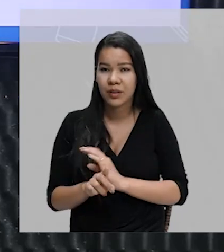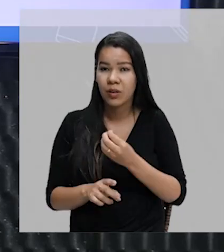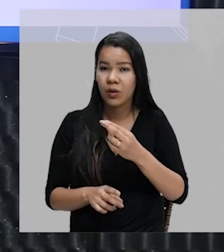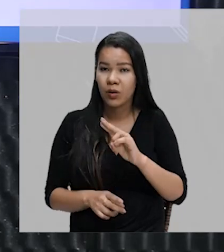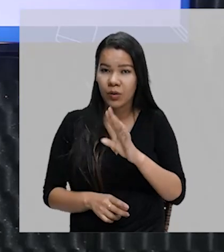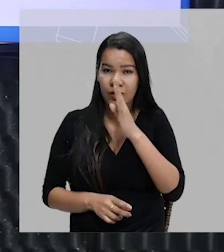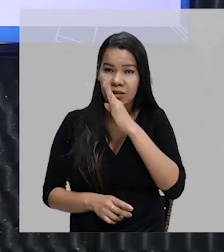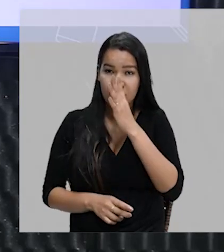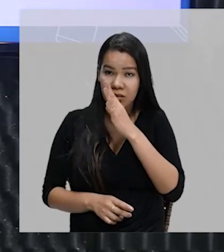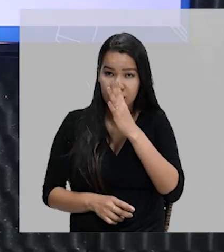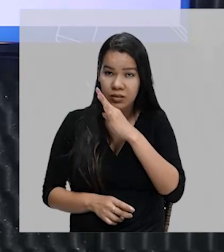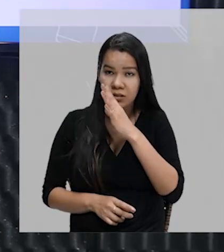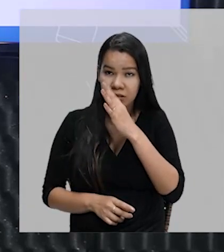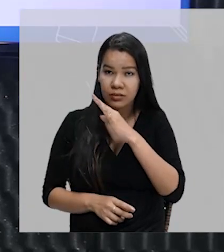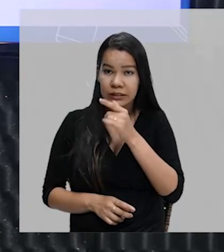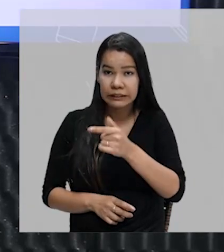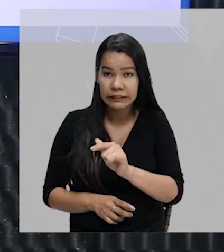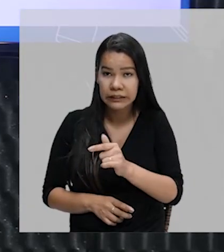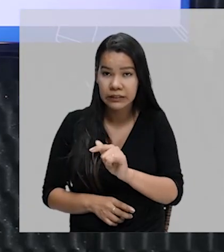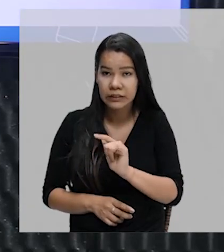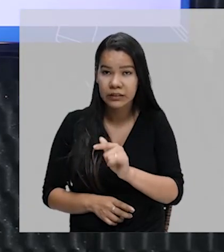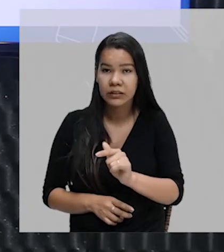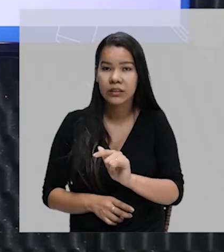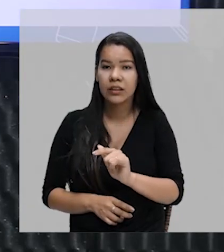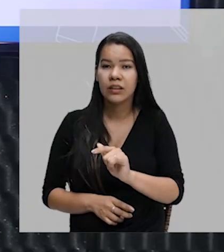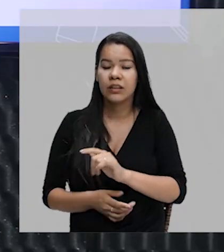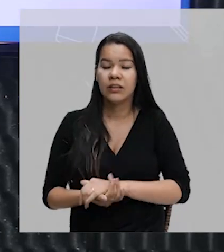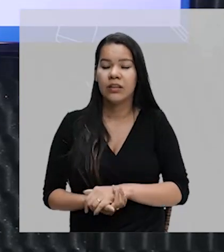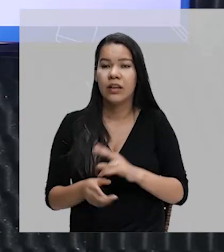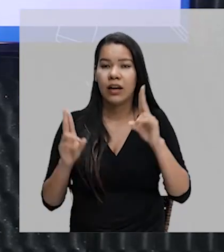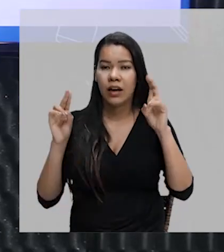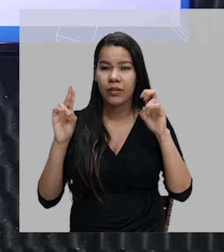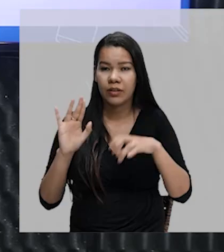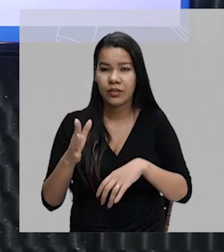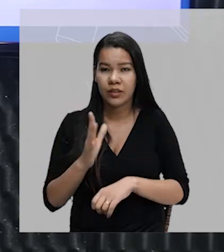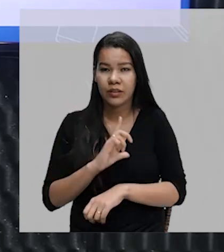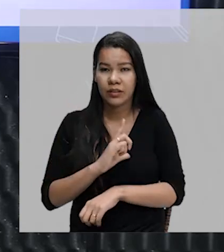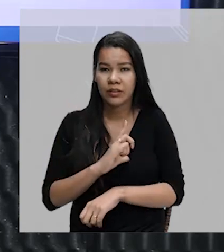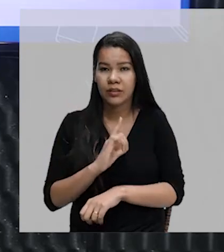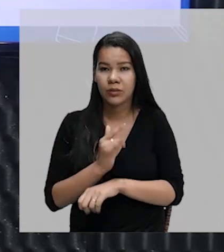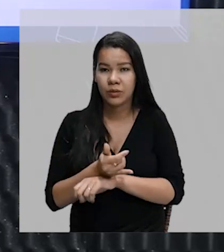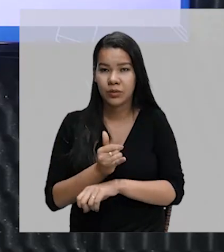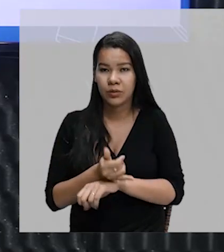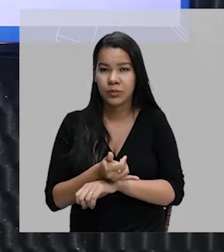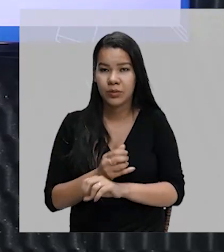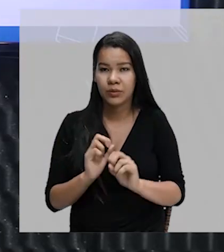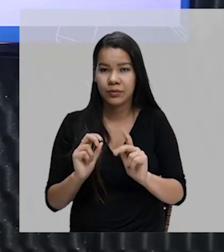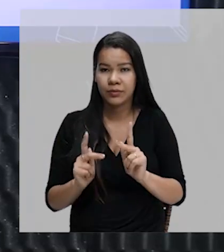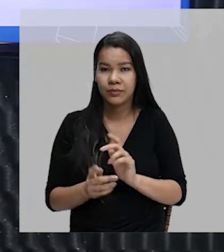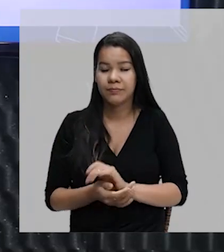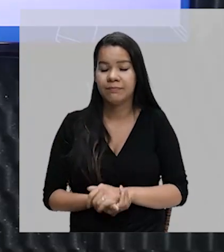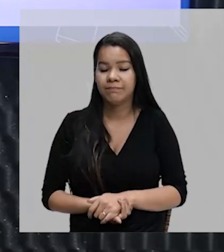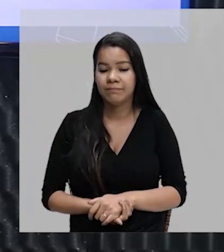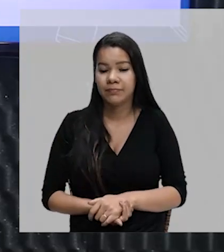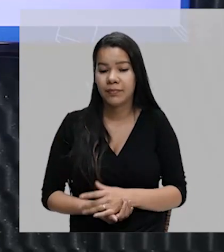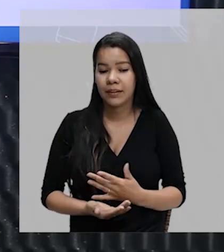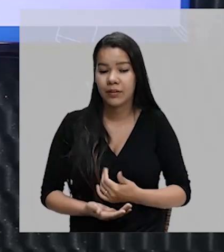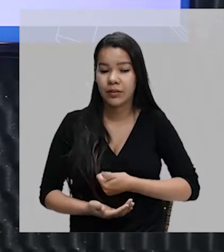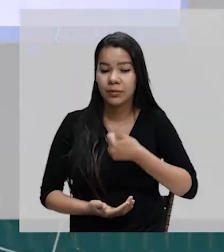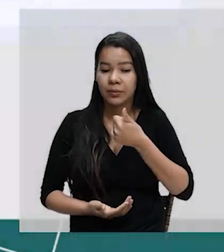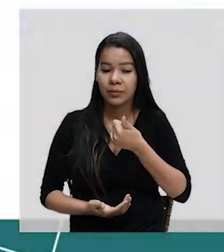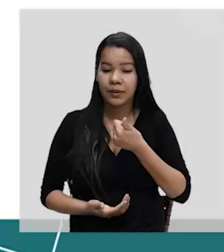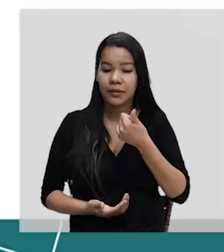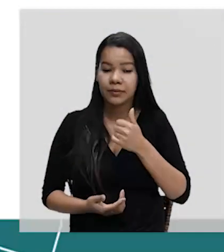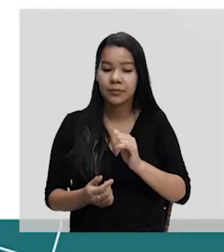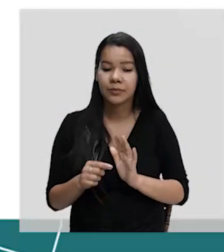assistam novamente a aula sobre a indução eletromagnética e ondas eletromagnéticas. Tá ok? Então vamos lá. Então na questão 1 diz o